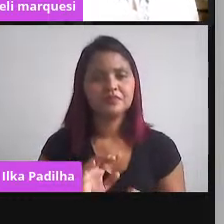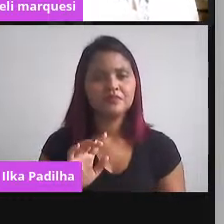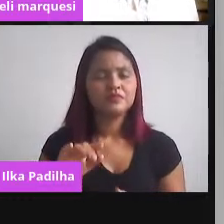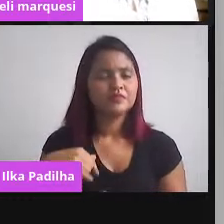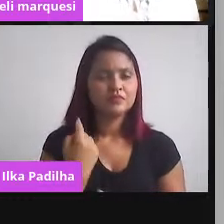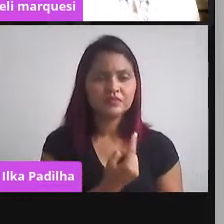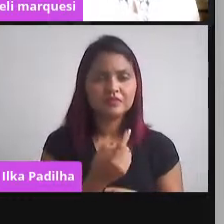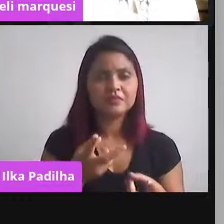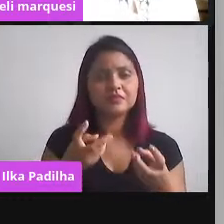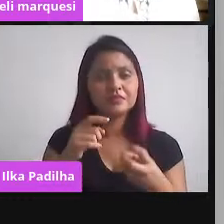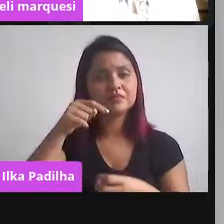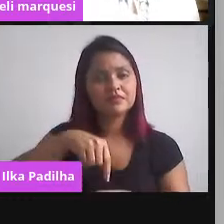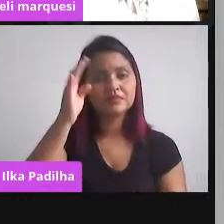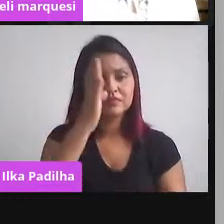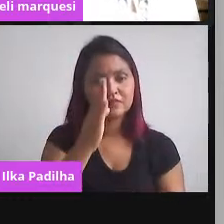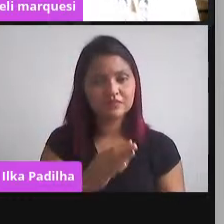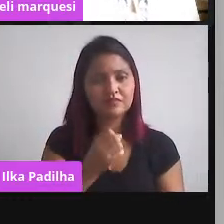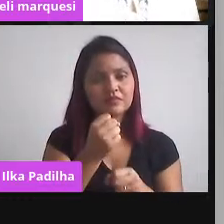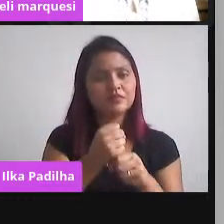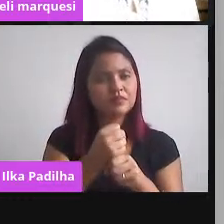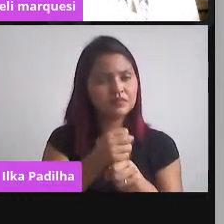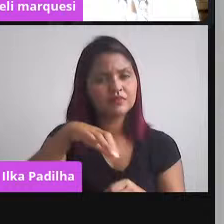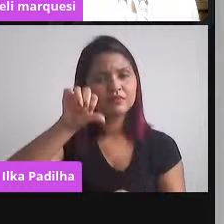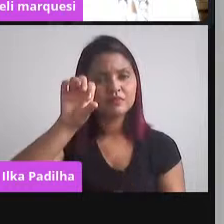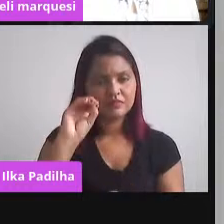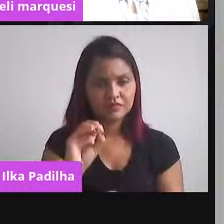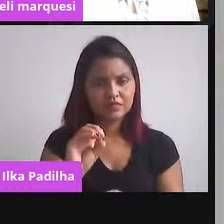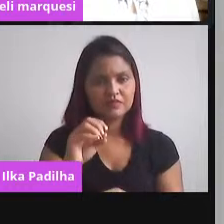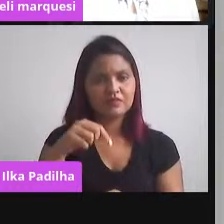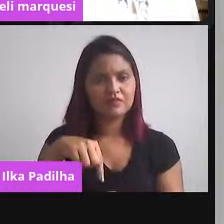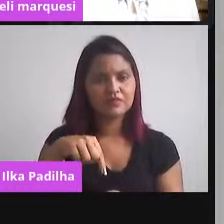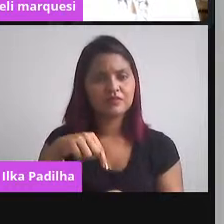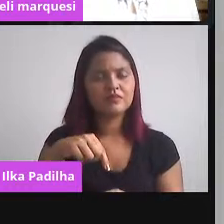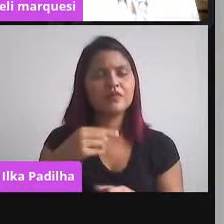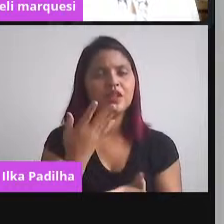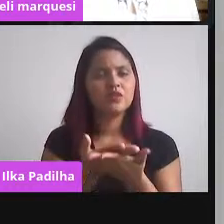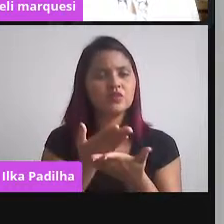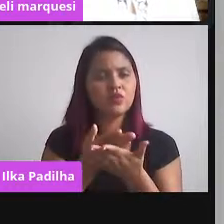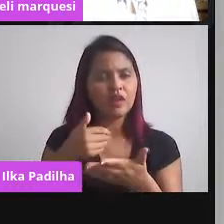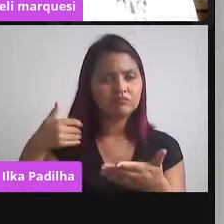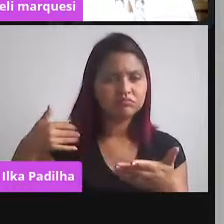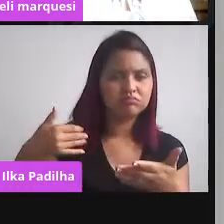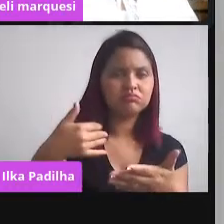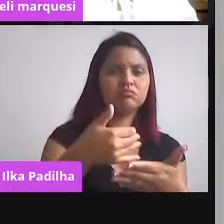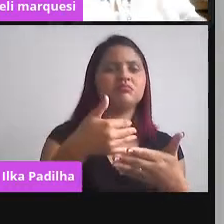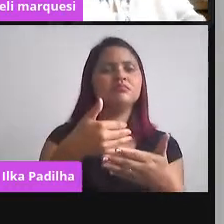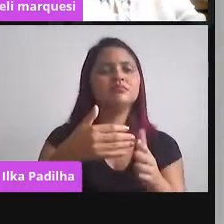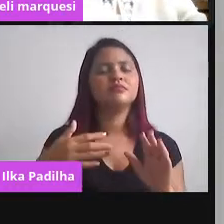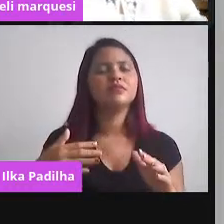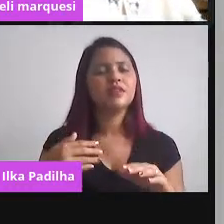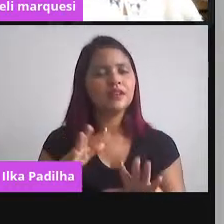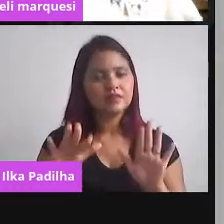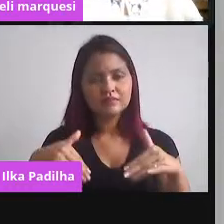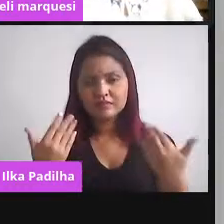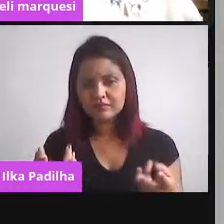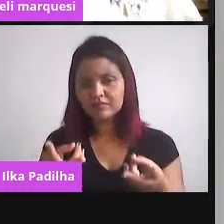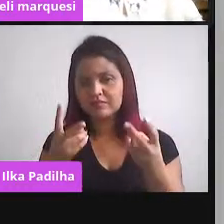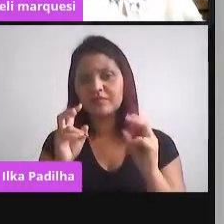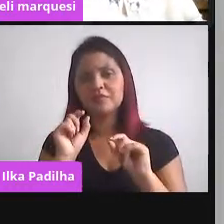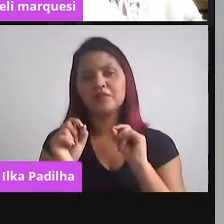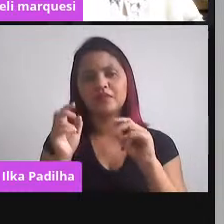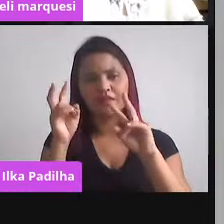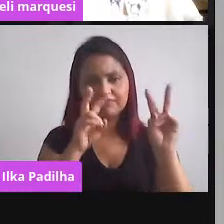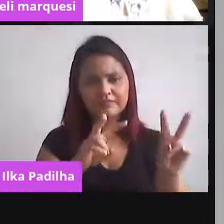no Brasil, né? Estou falando no Brasil, os estudos avançam muito e nós chegamos aí a essa visão que